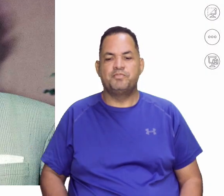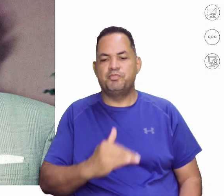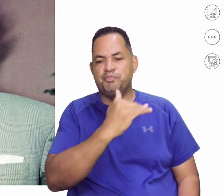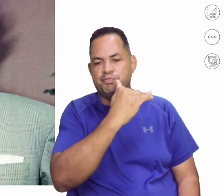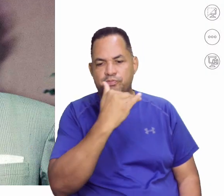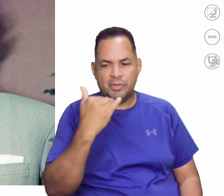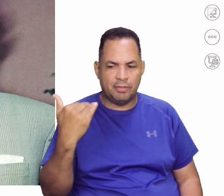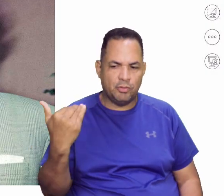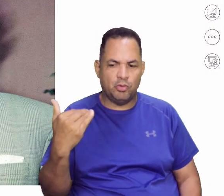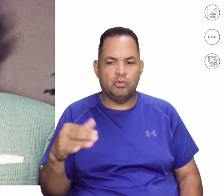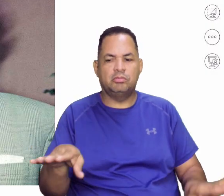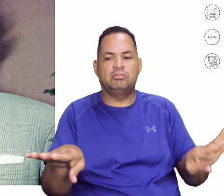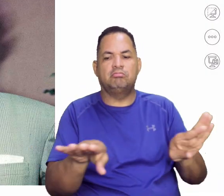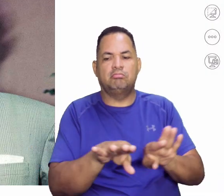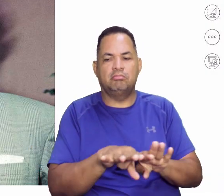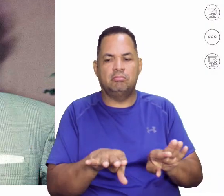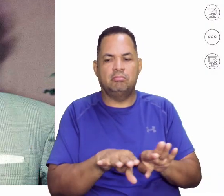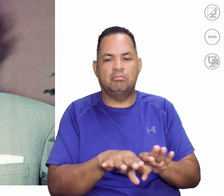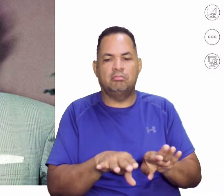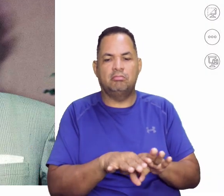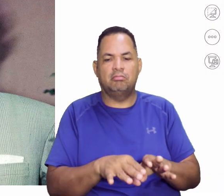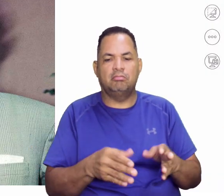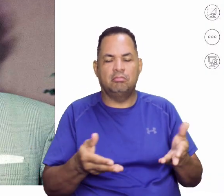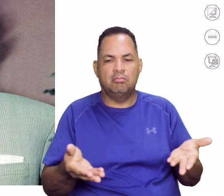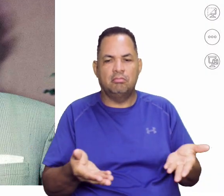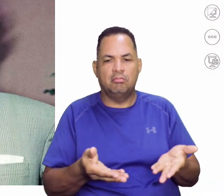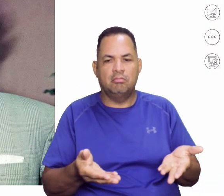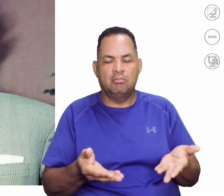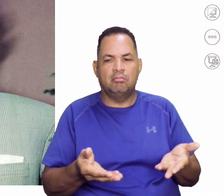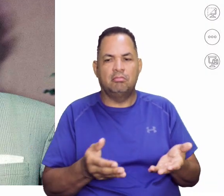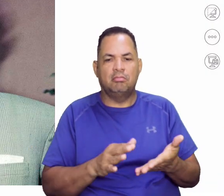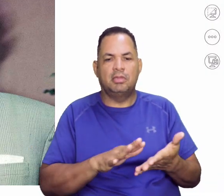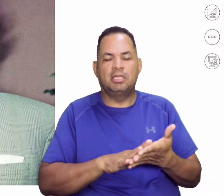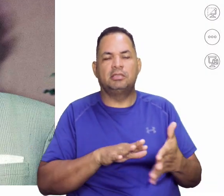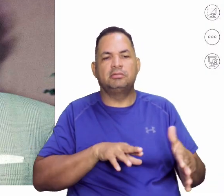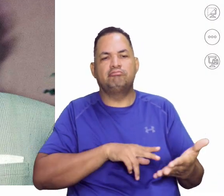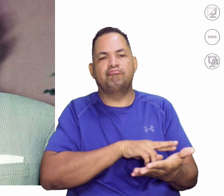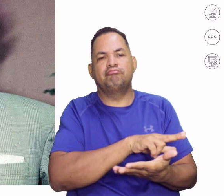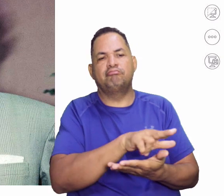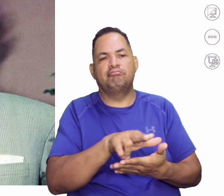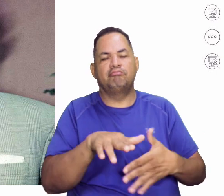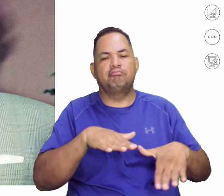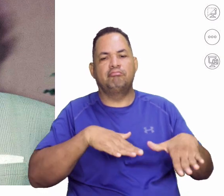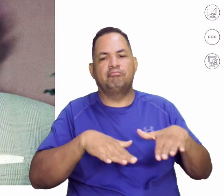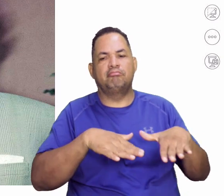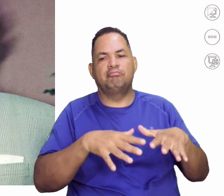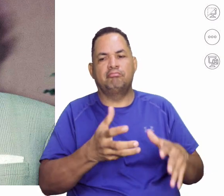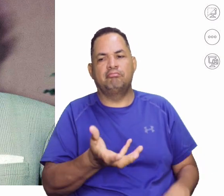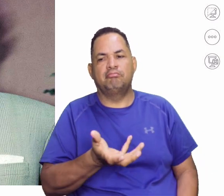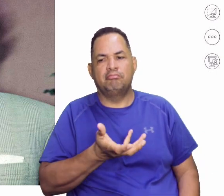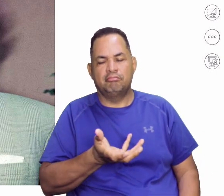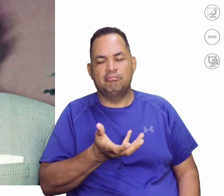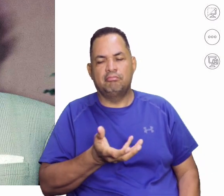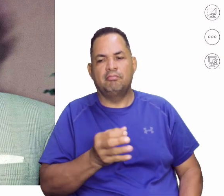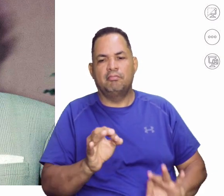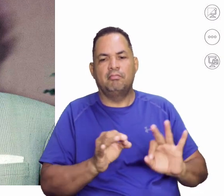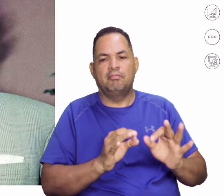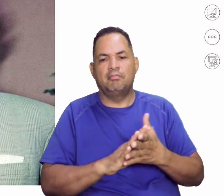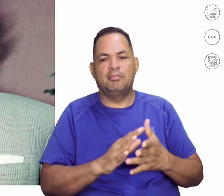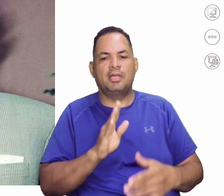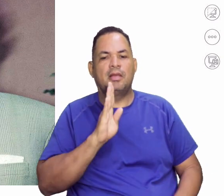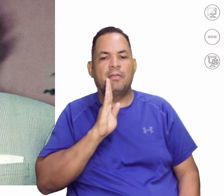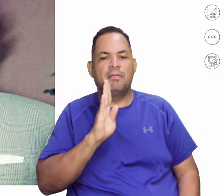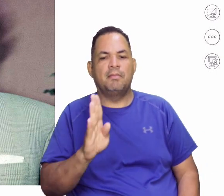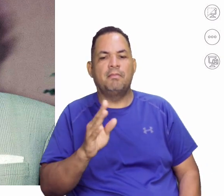ser assassinado. Então até hoje há muitos movimentos que querem, que exigem que a